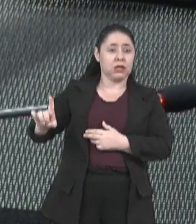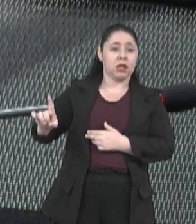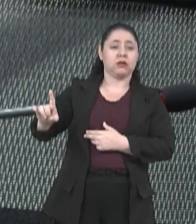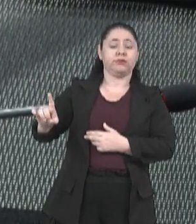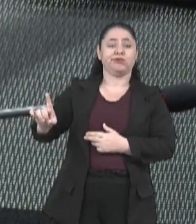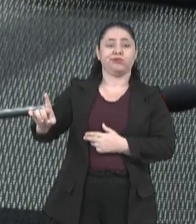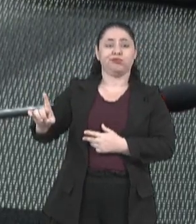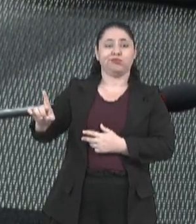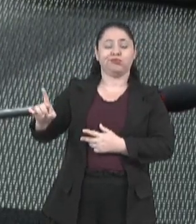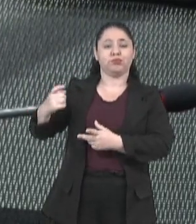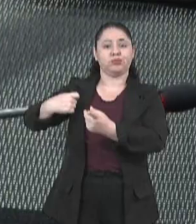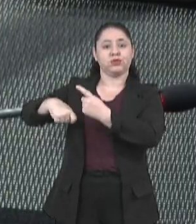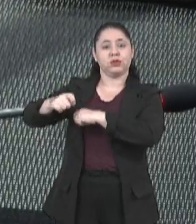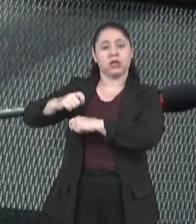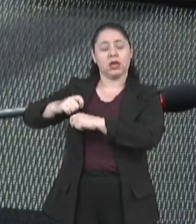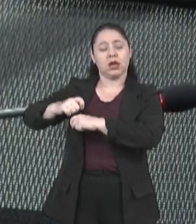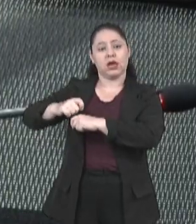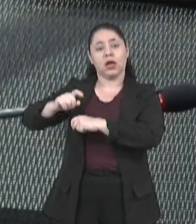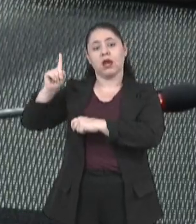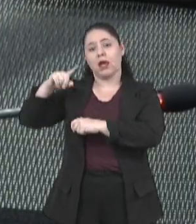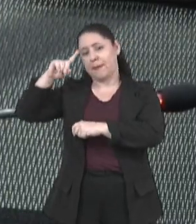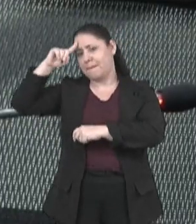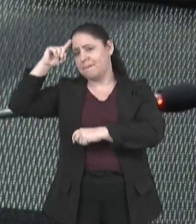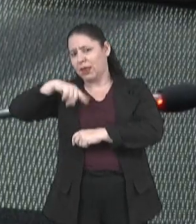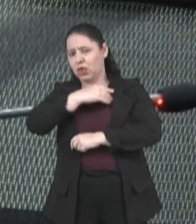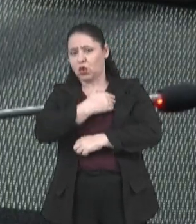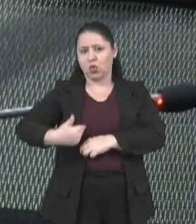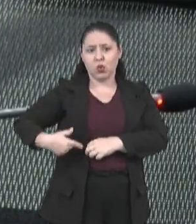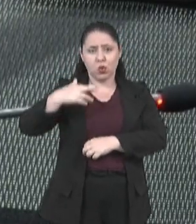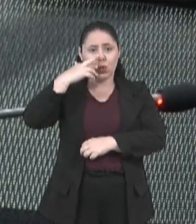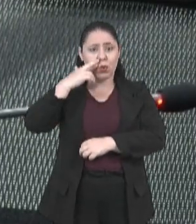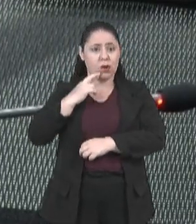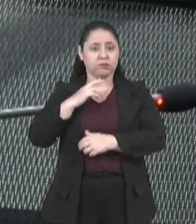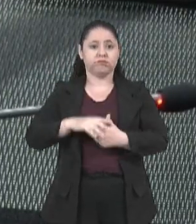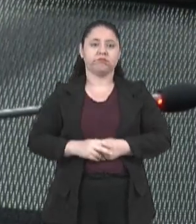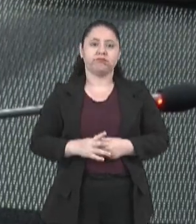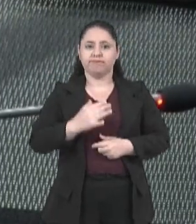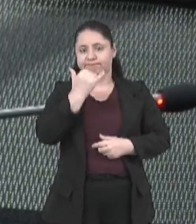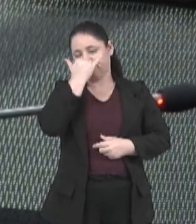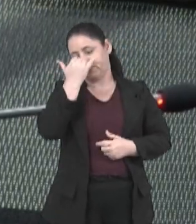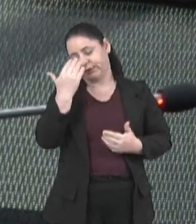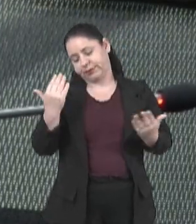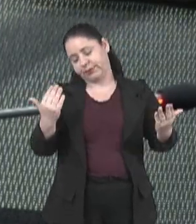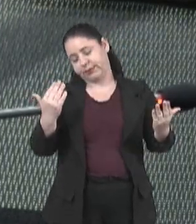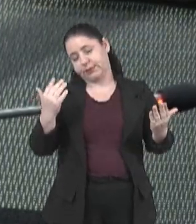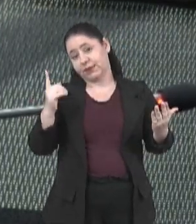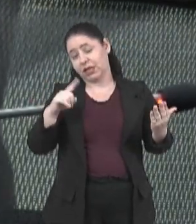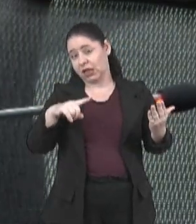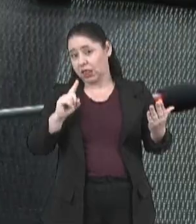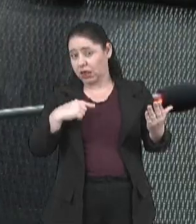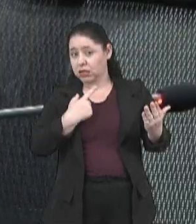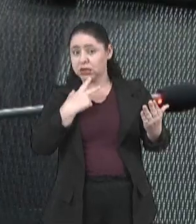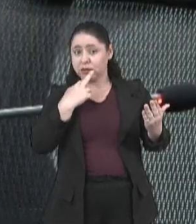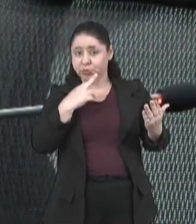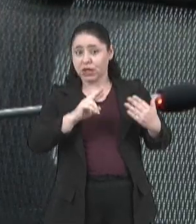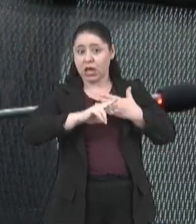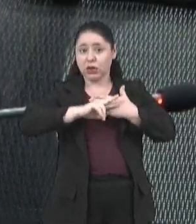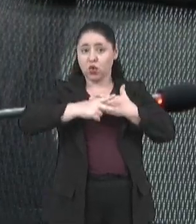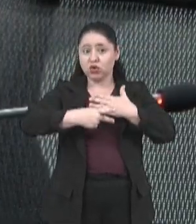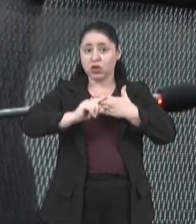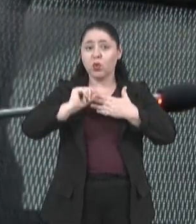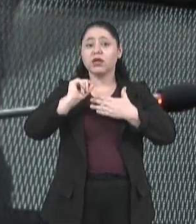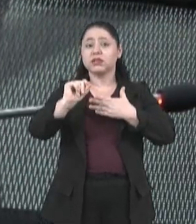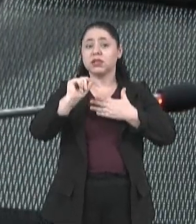pela extrema direita, manda no governo do Riedel. É uma pena, e o resultado é